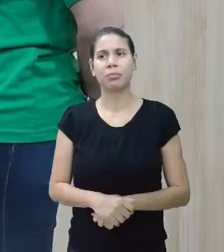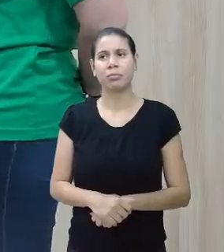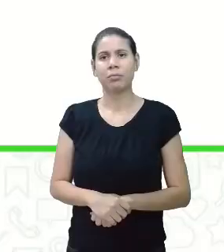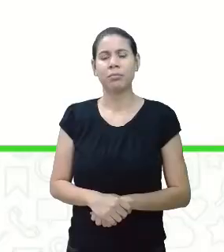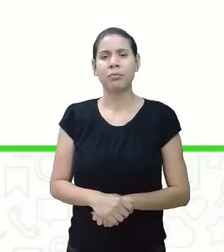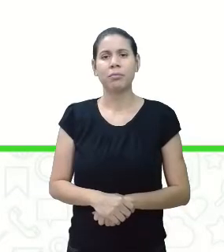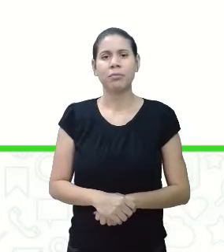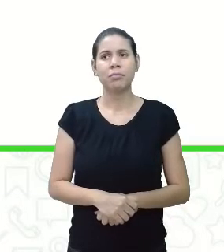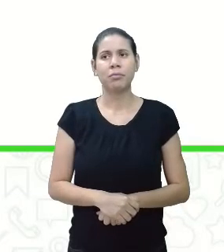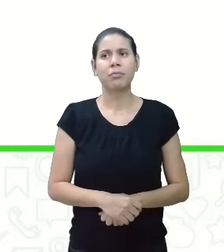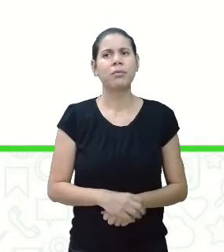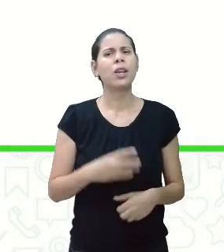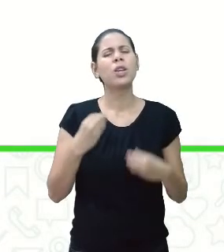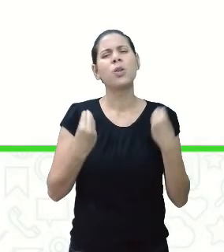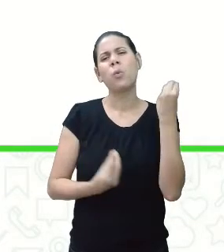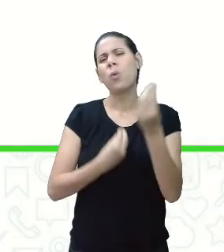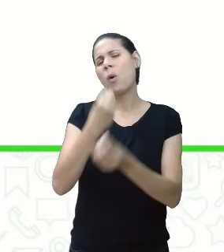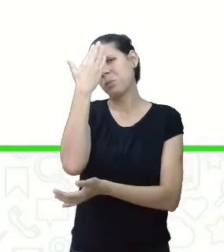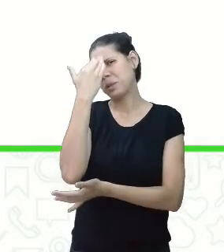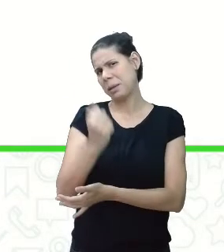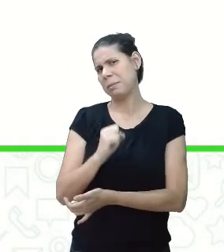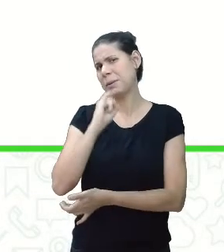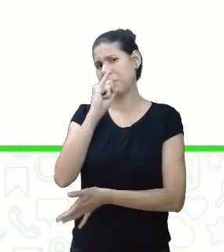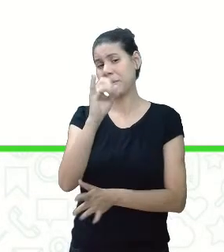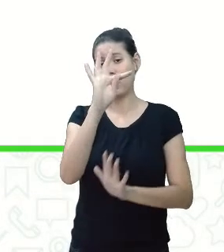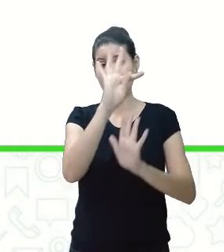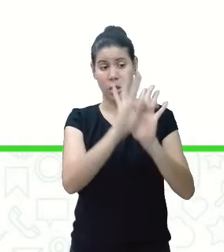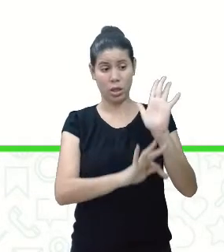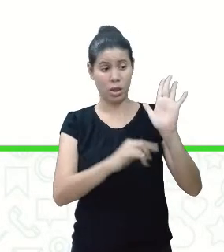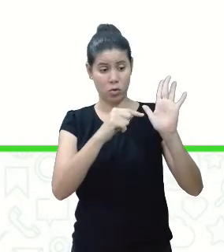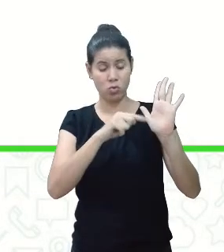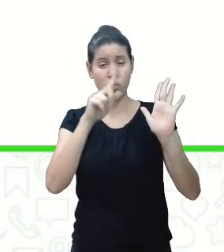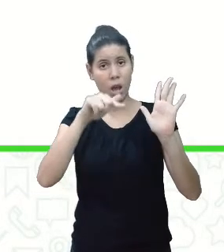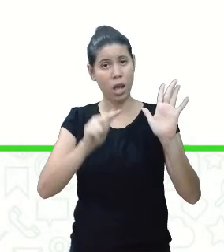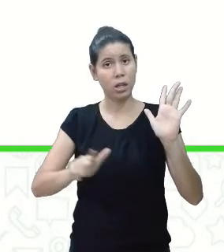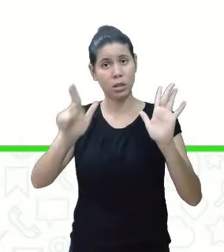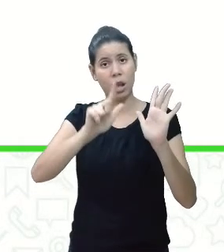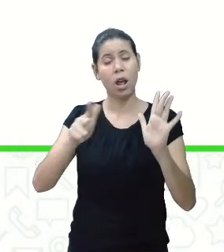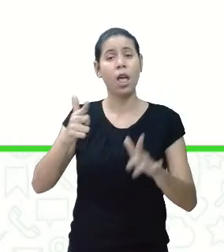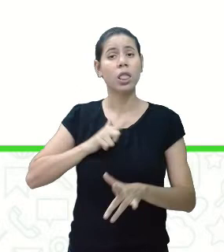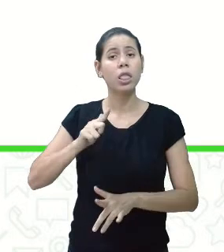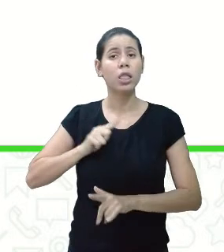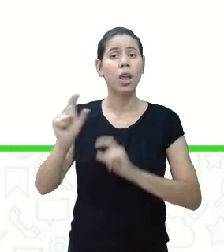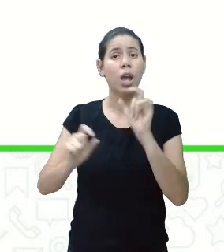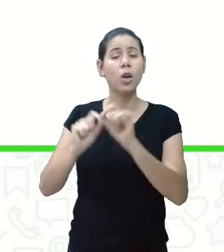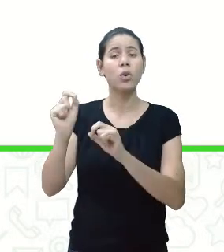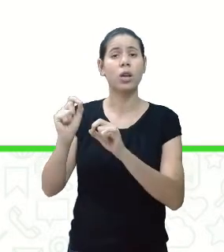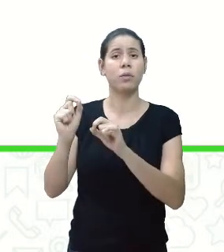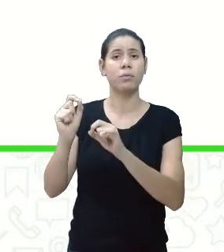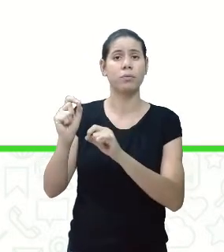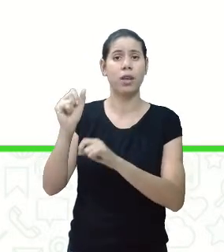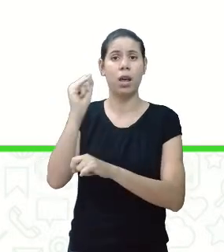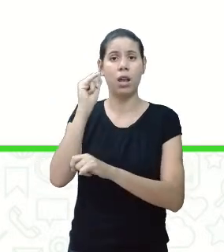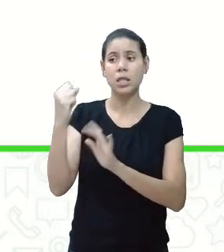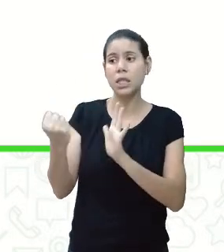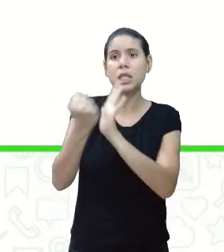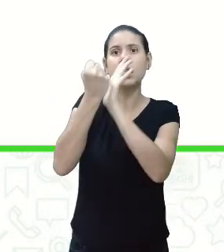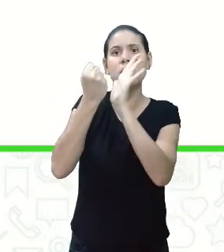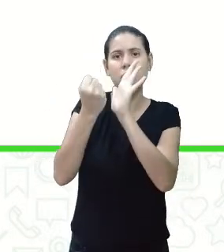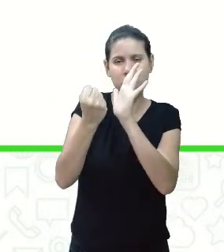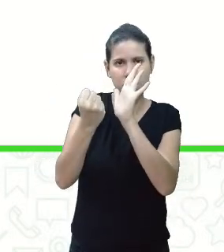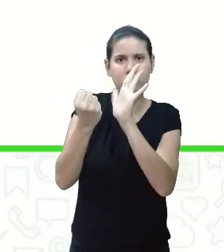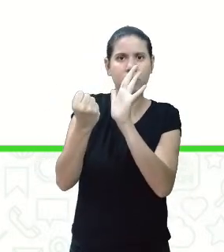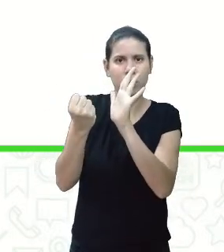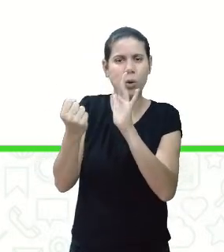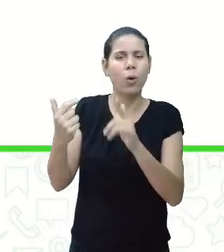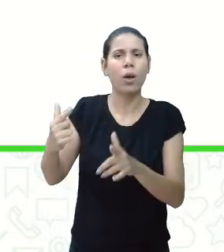Como reconhecer um texto literário? Usos de figuras de linguagem, ocorrência de simbolismo,